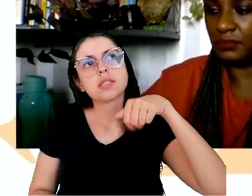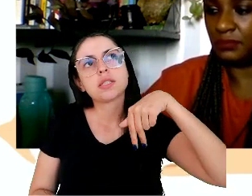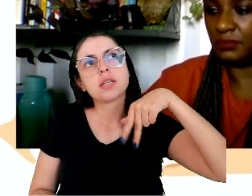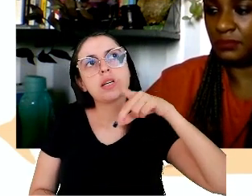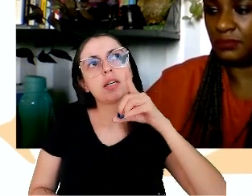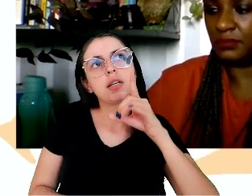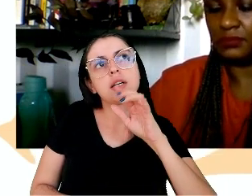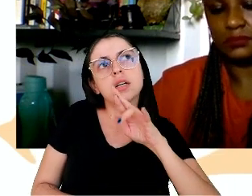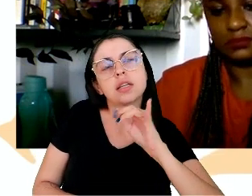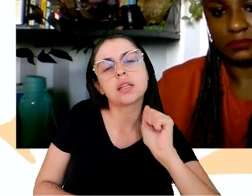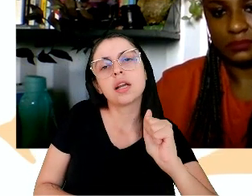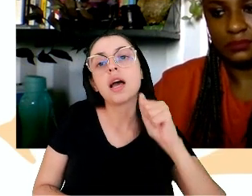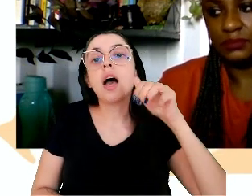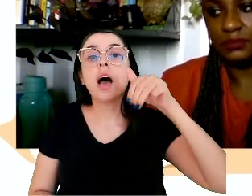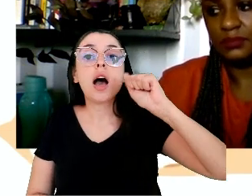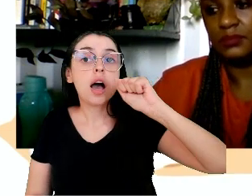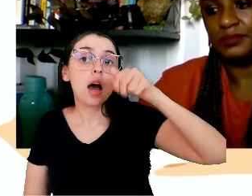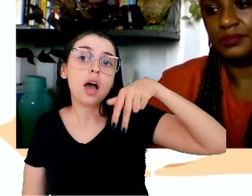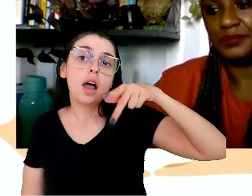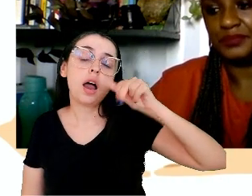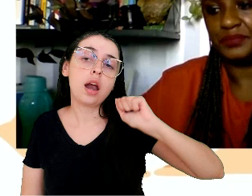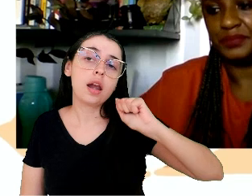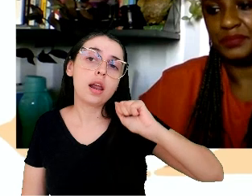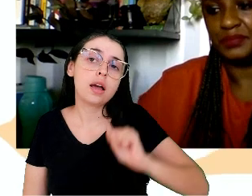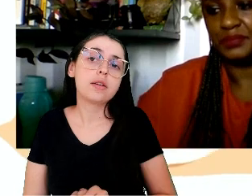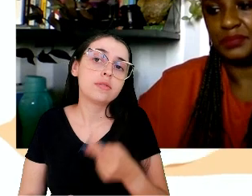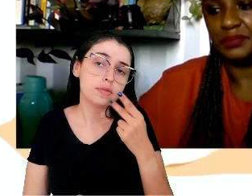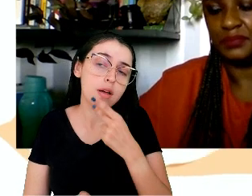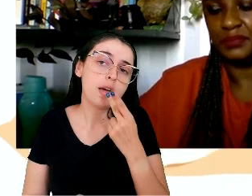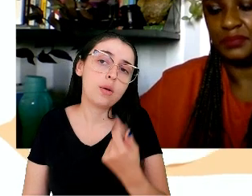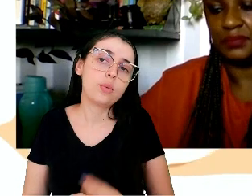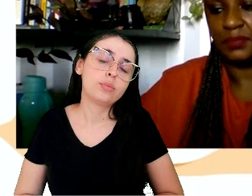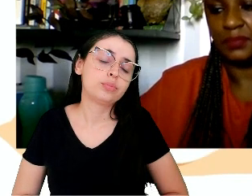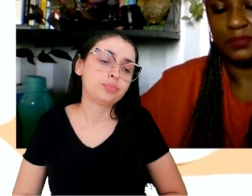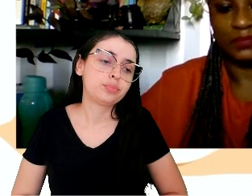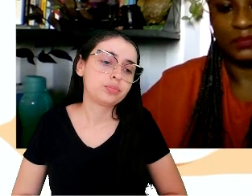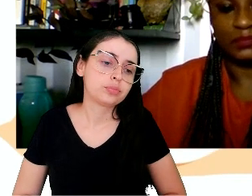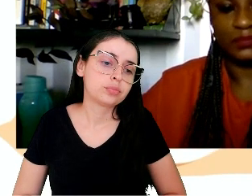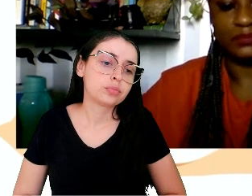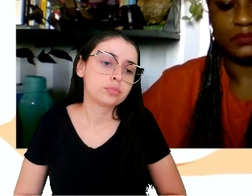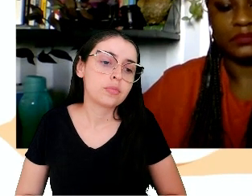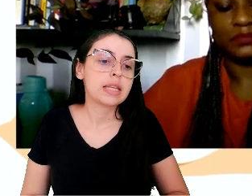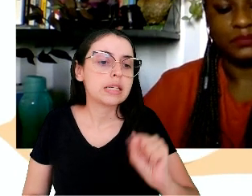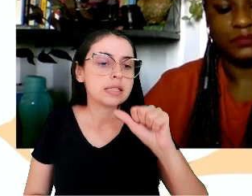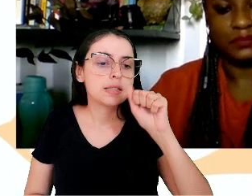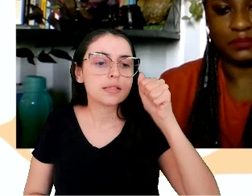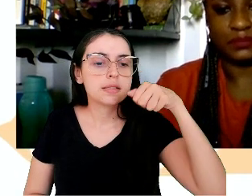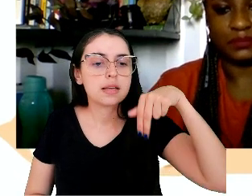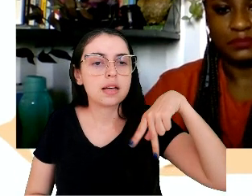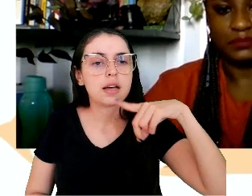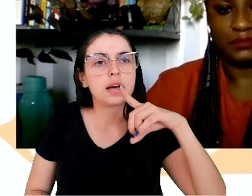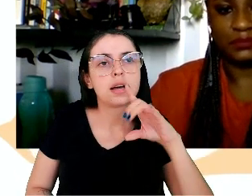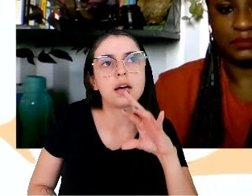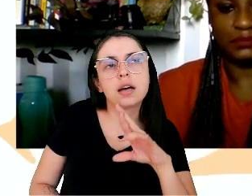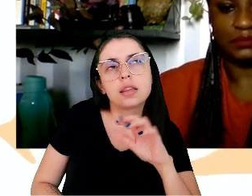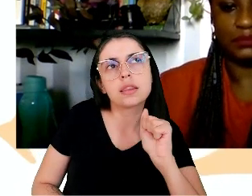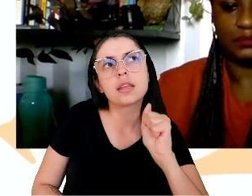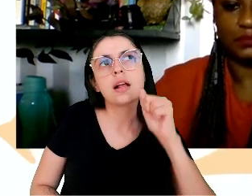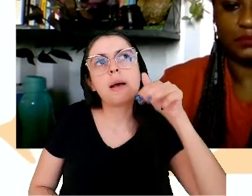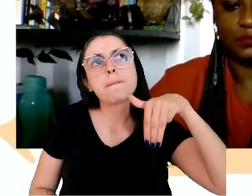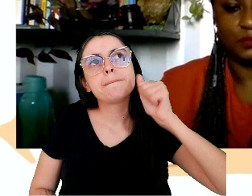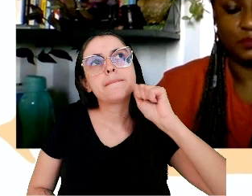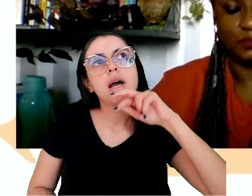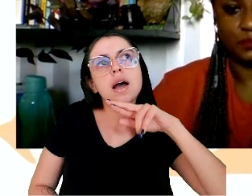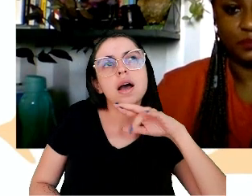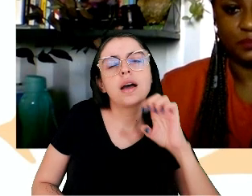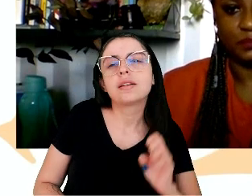a Ana Carolina Jardim Pérez, né? A Sandra Maria, Mari Rose de Sá, assim,